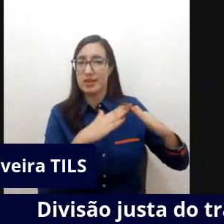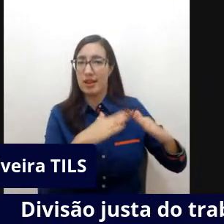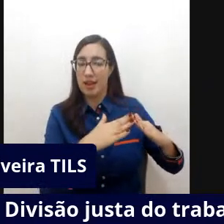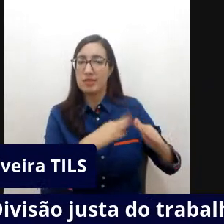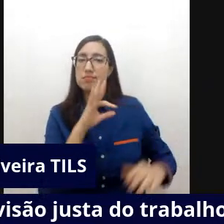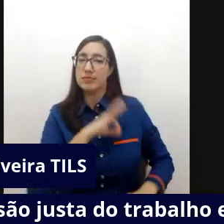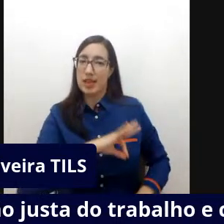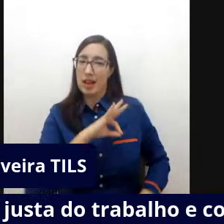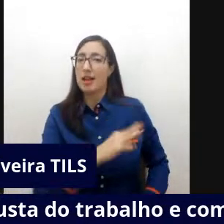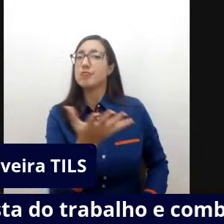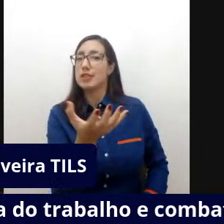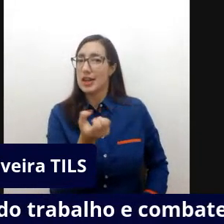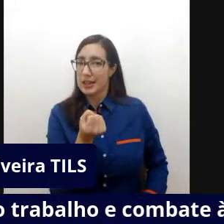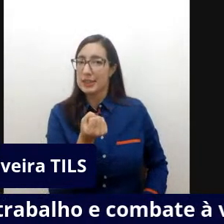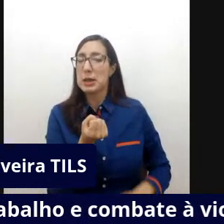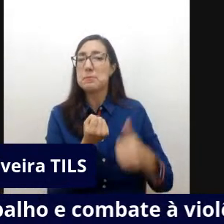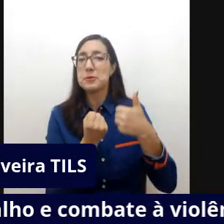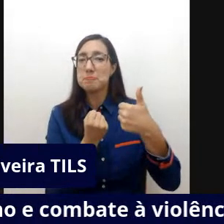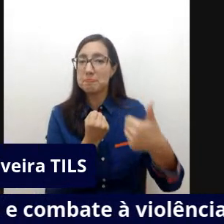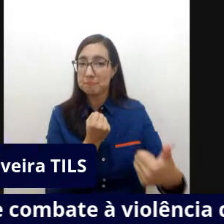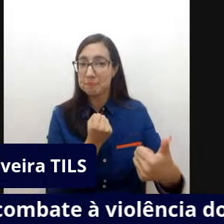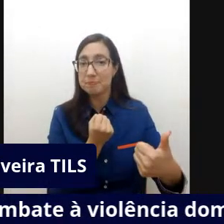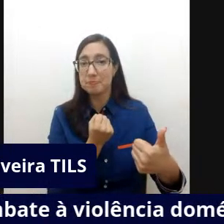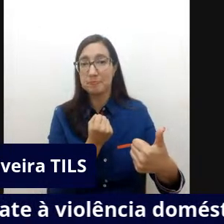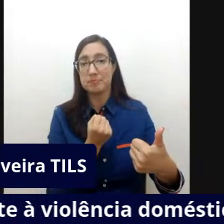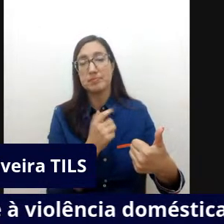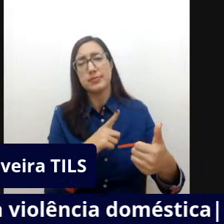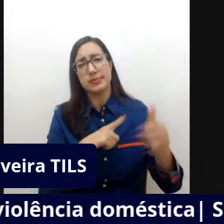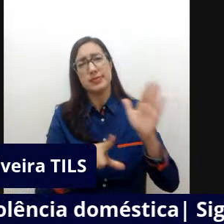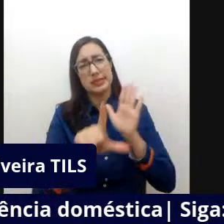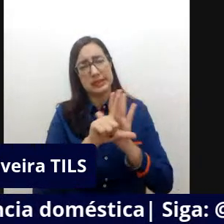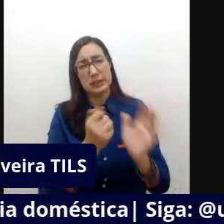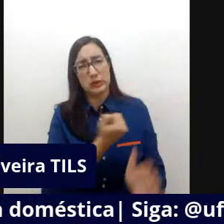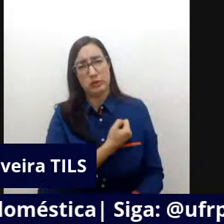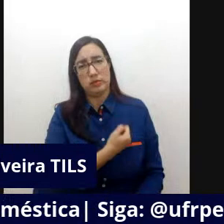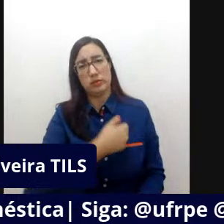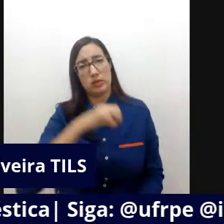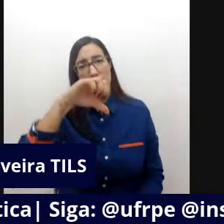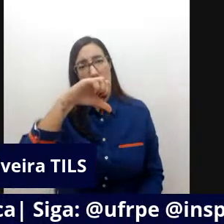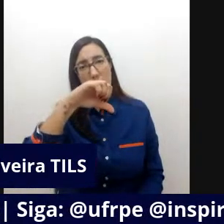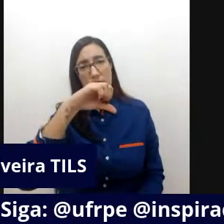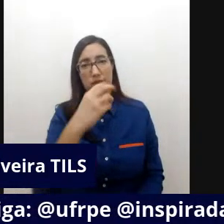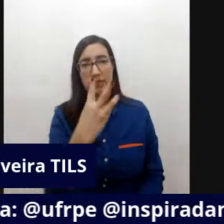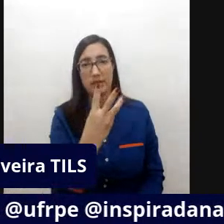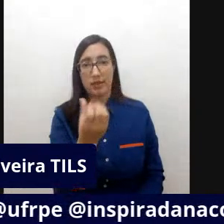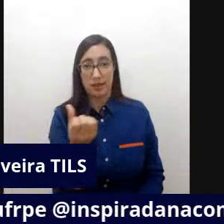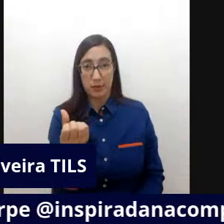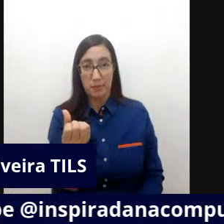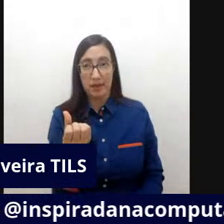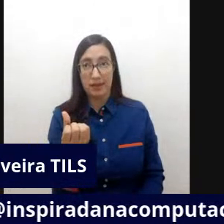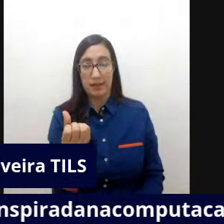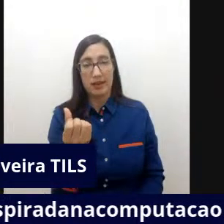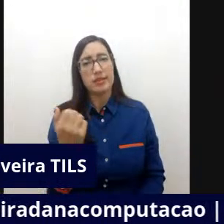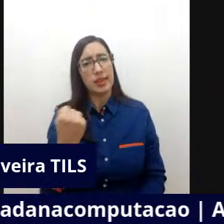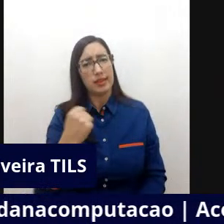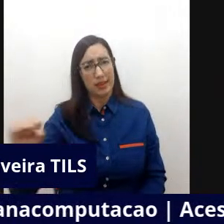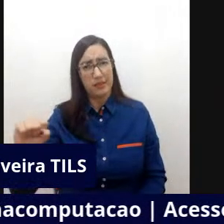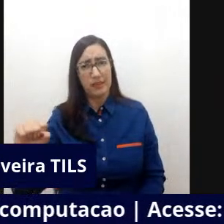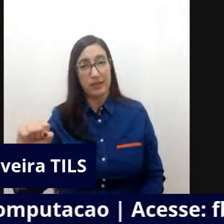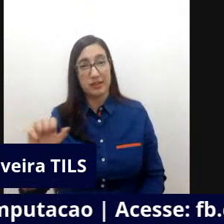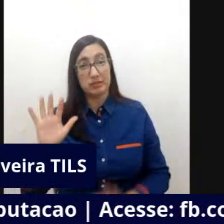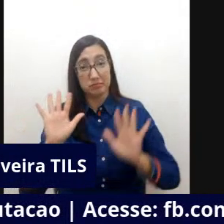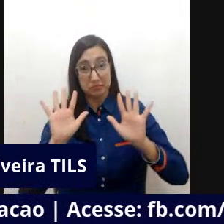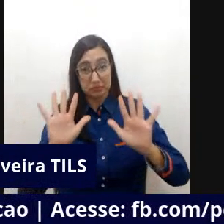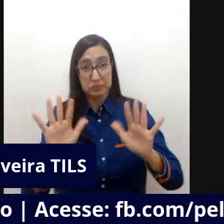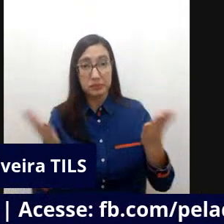na medida provisória 936. Então, nesse momento, nesse contexto de pandemia que a gente está vivendo,